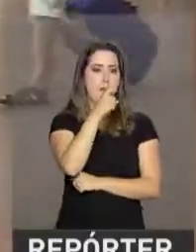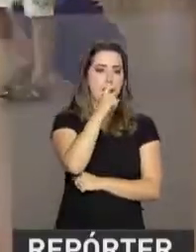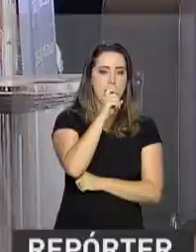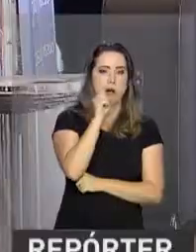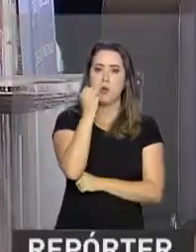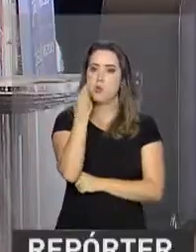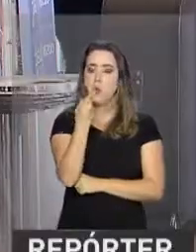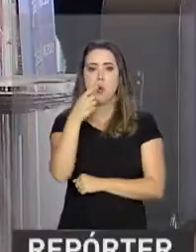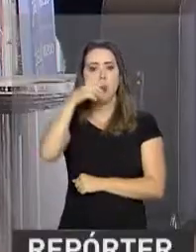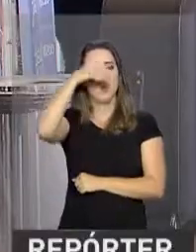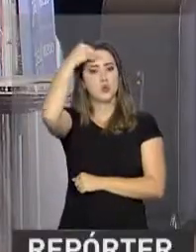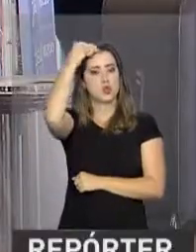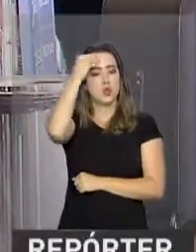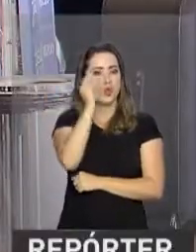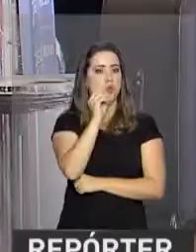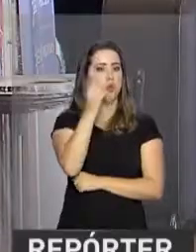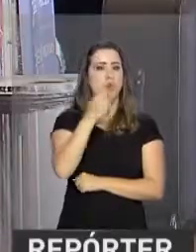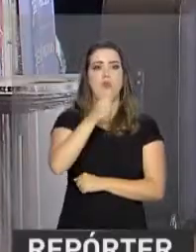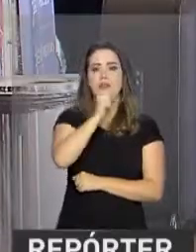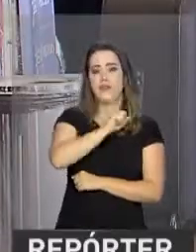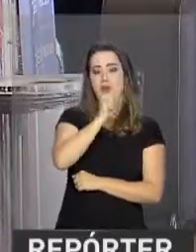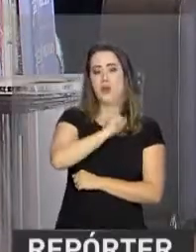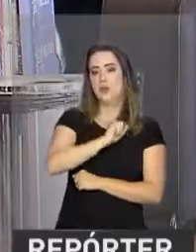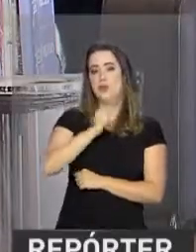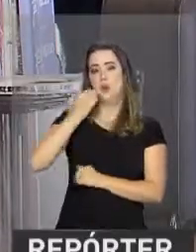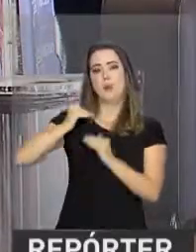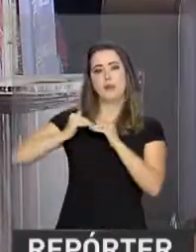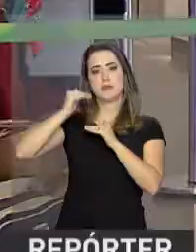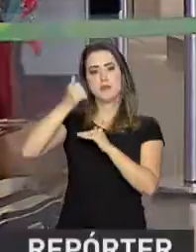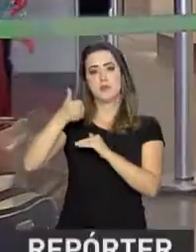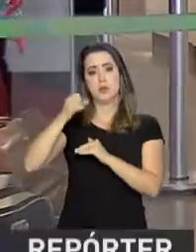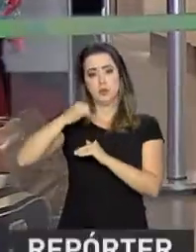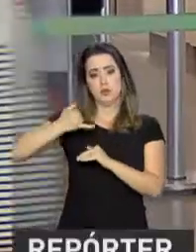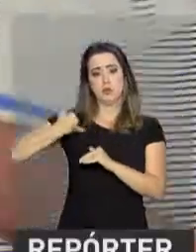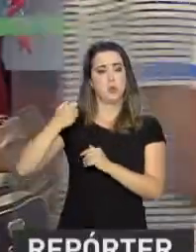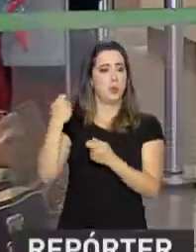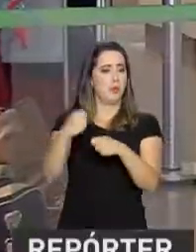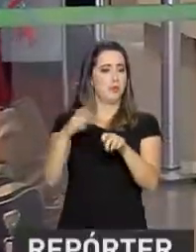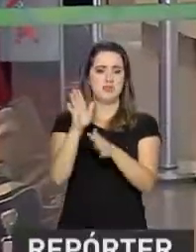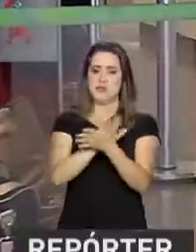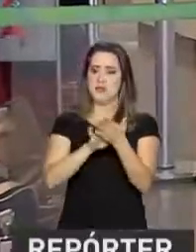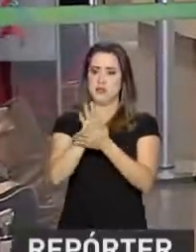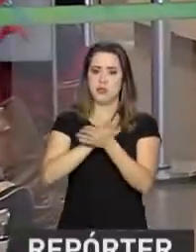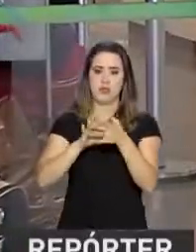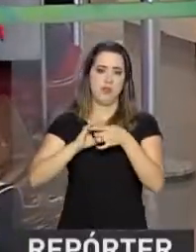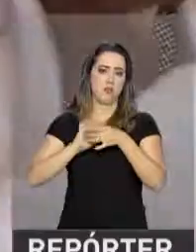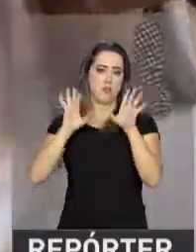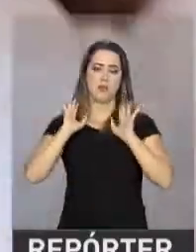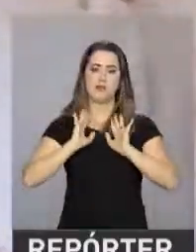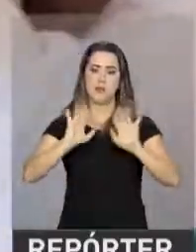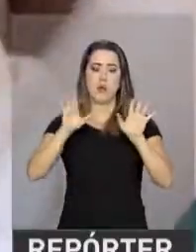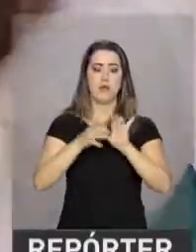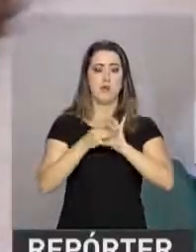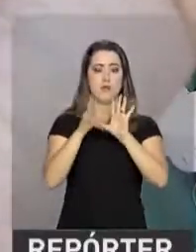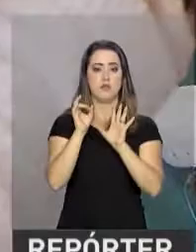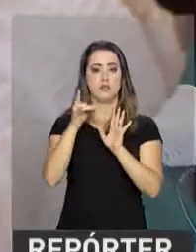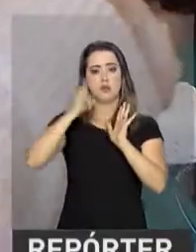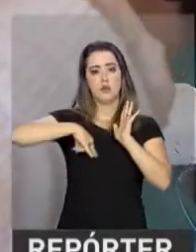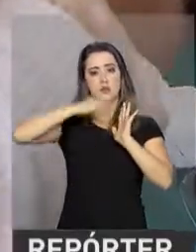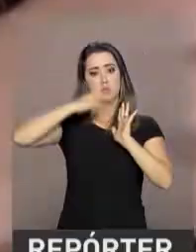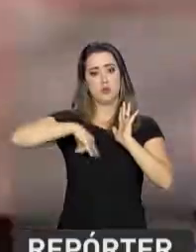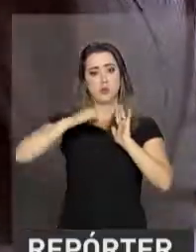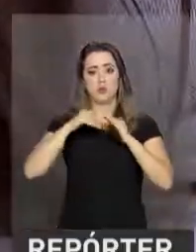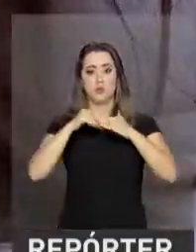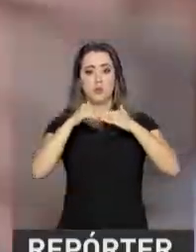tios avós irmãos maiores de 18 anos não precisam de autorização basta o documento do